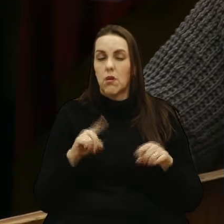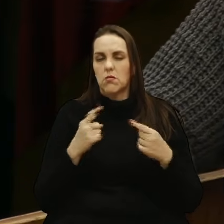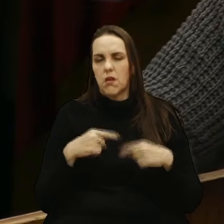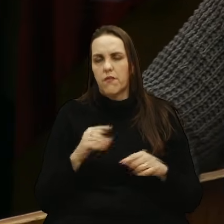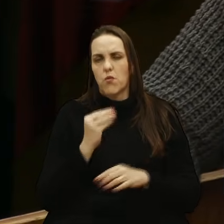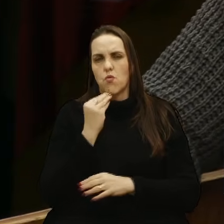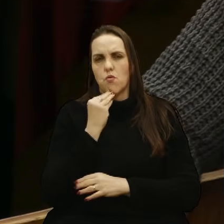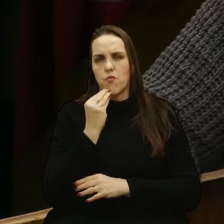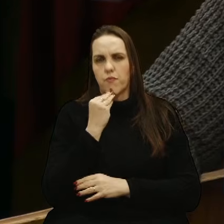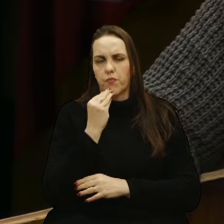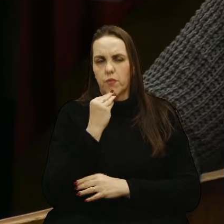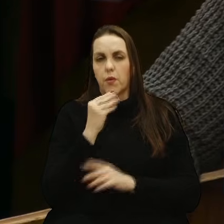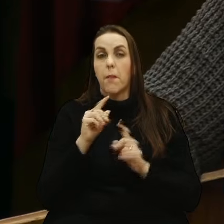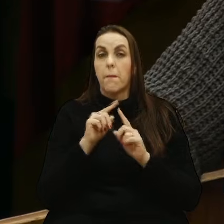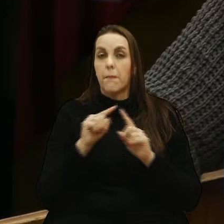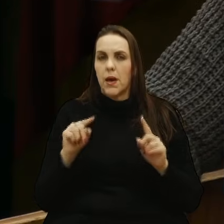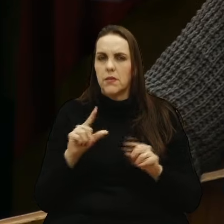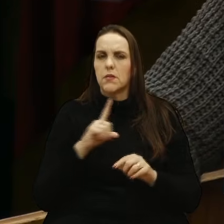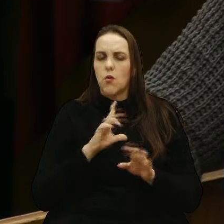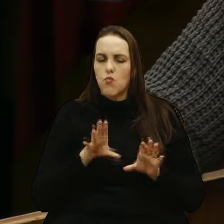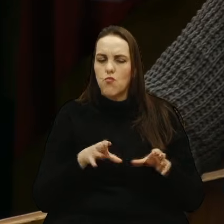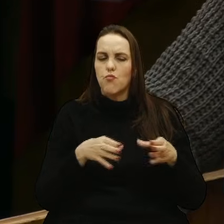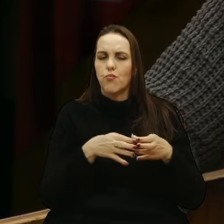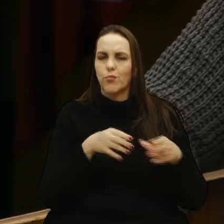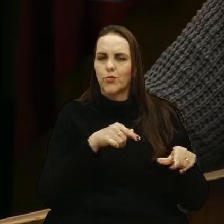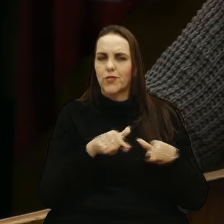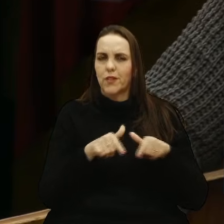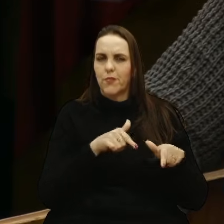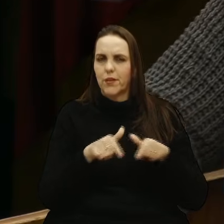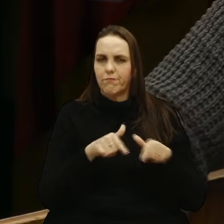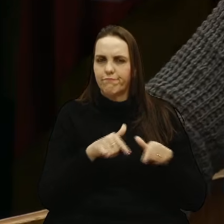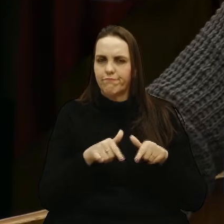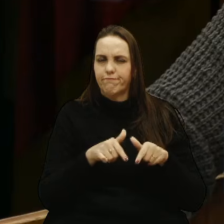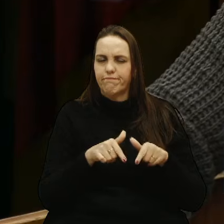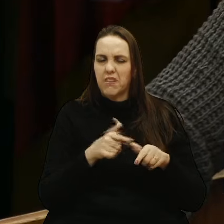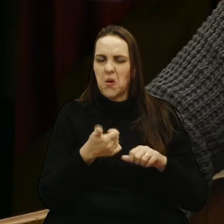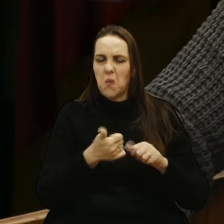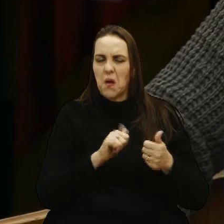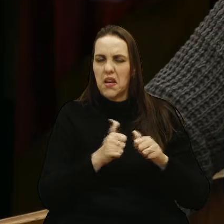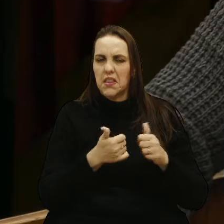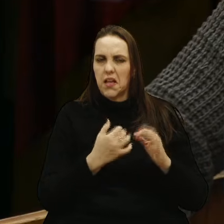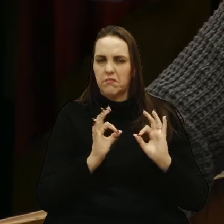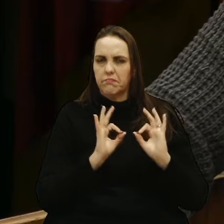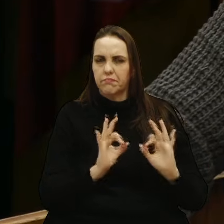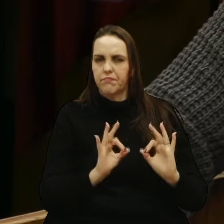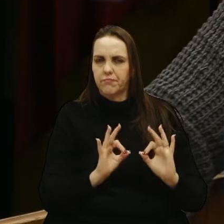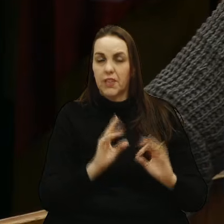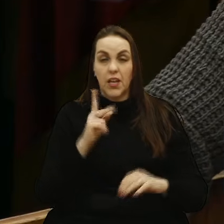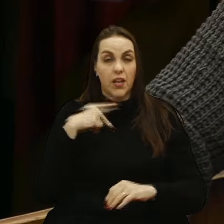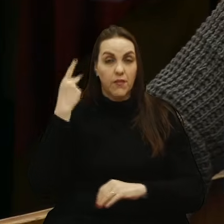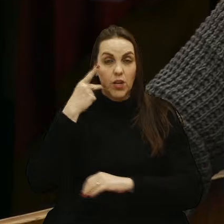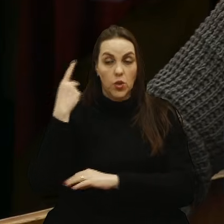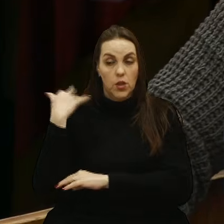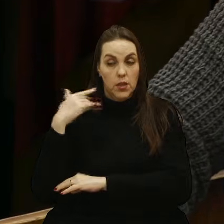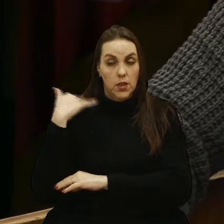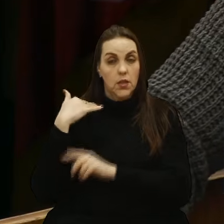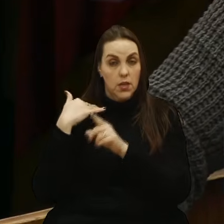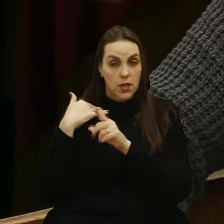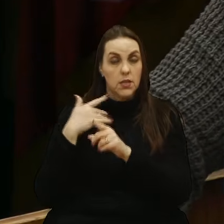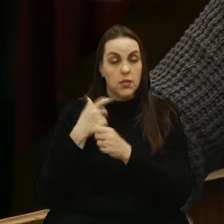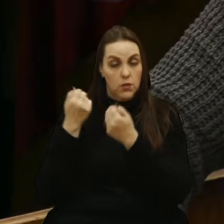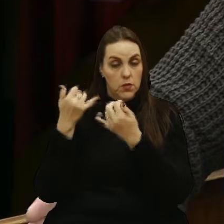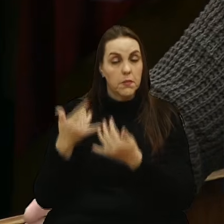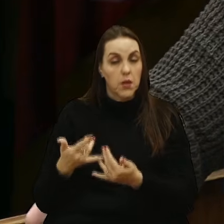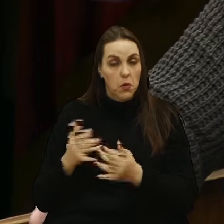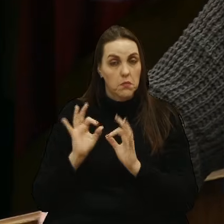mas tem um grupo de trabalhadores e colaboradores altamente qualificados. A vereadora Andressa foi feliz na fala dela quando ela disse